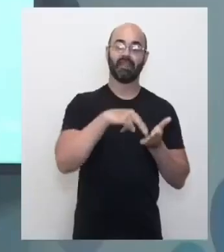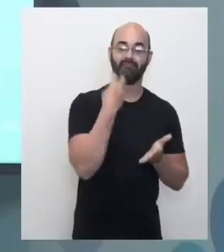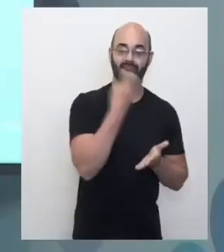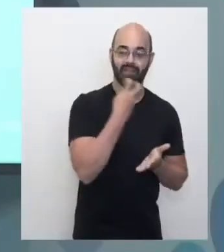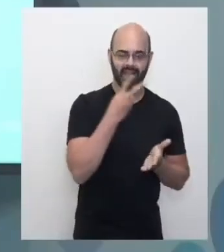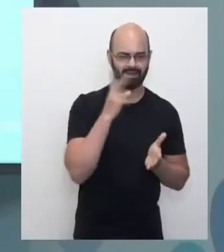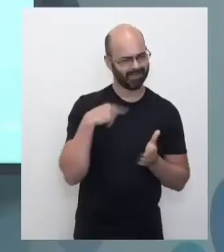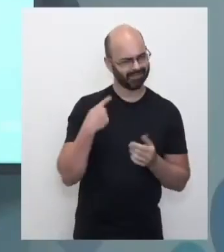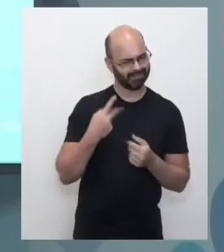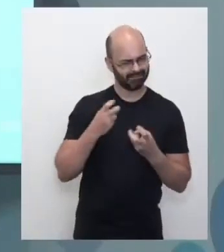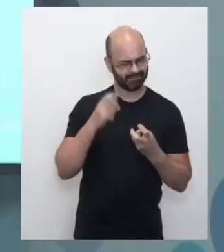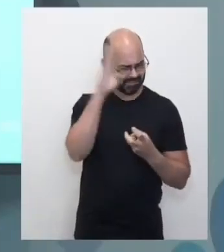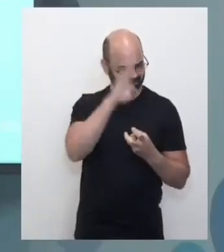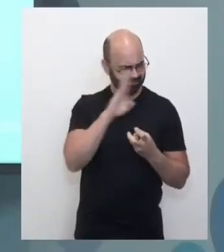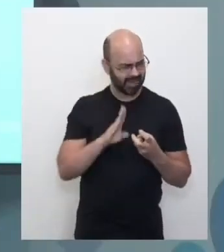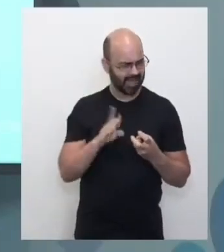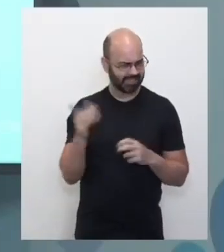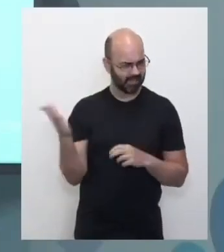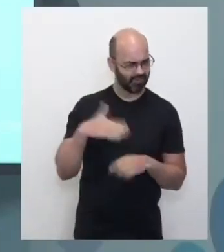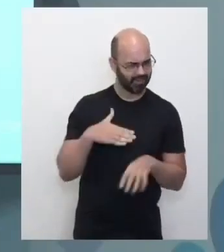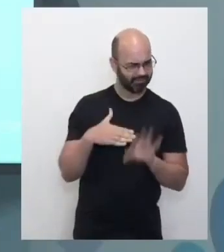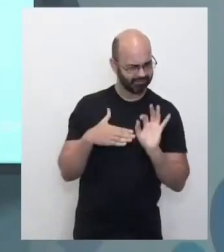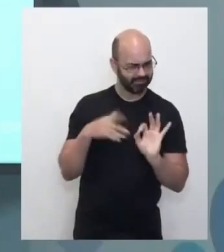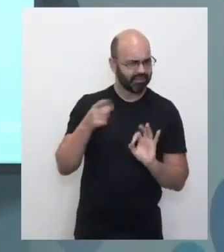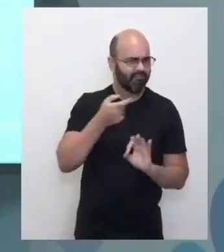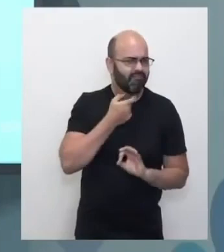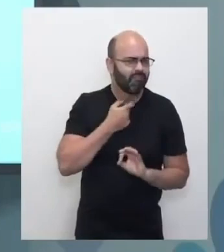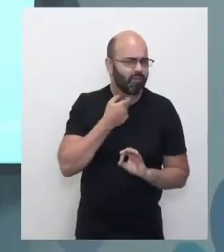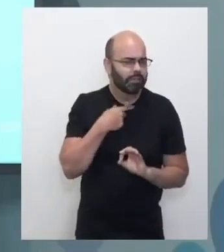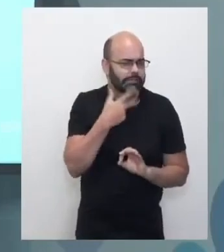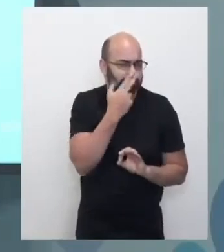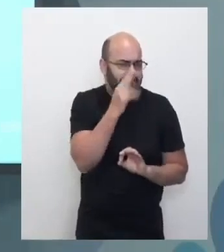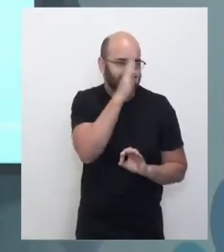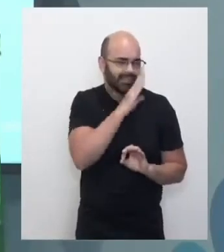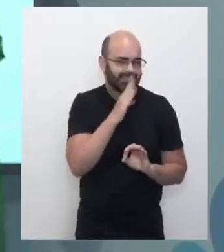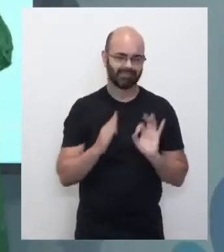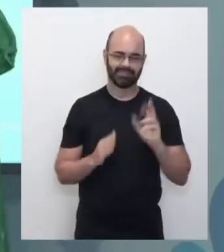lembrando que essas aulas também todas do repositório, inclusive as aulas do médio do João, hein? Então não percam lá.